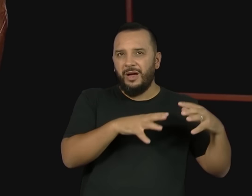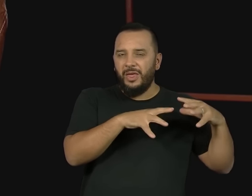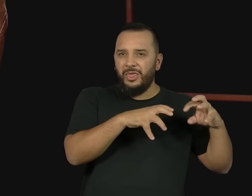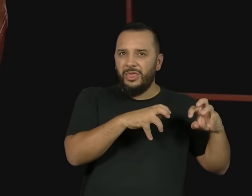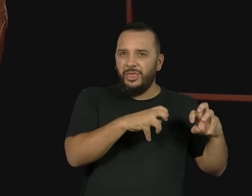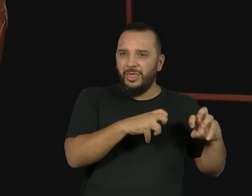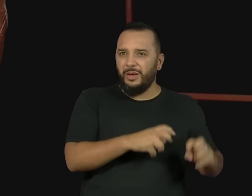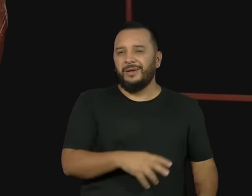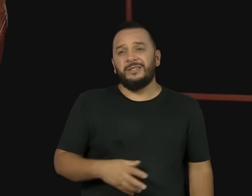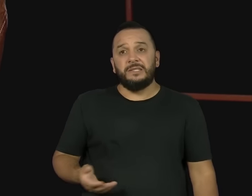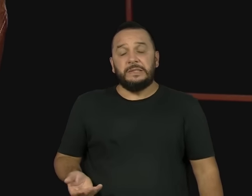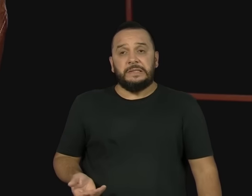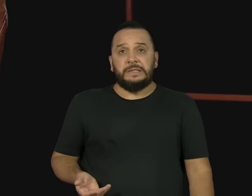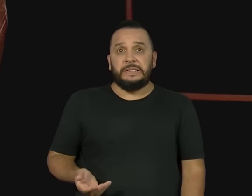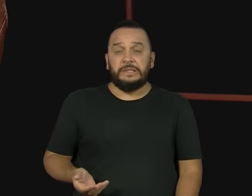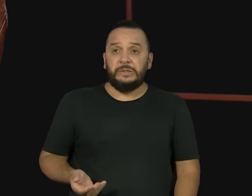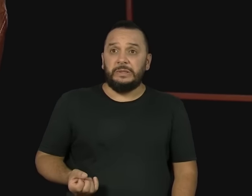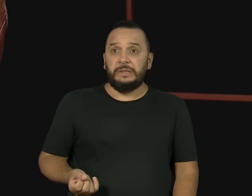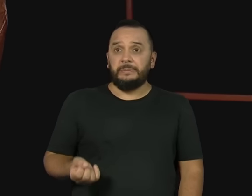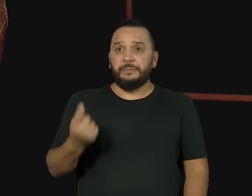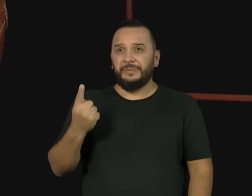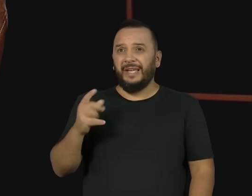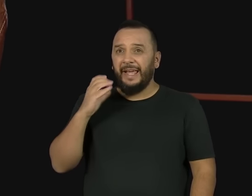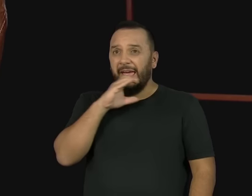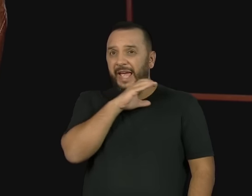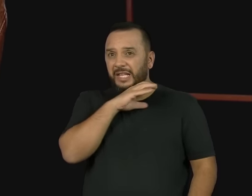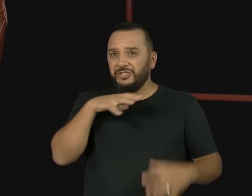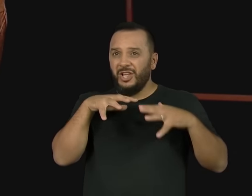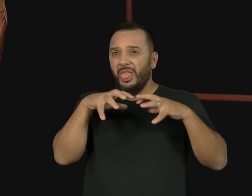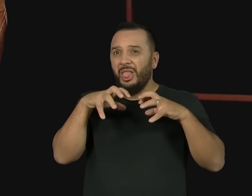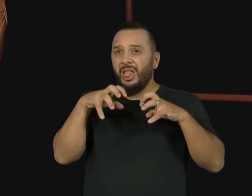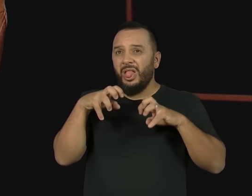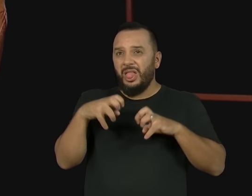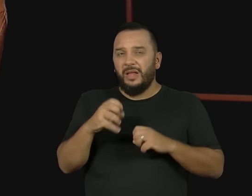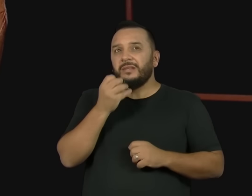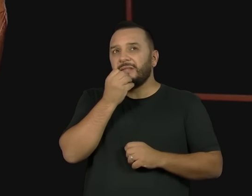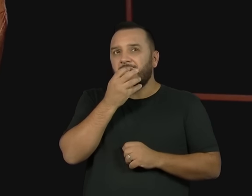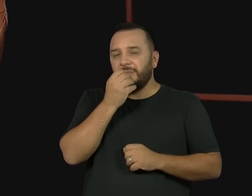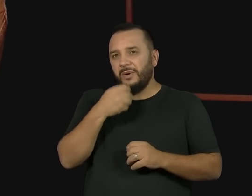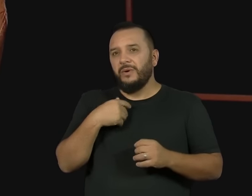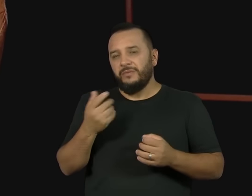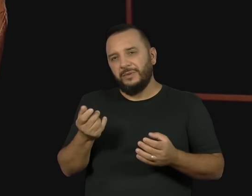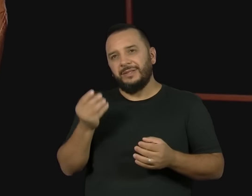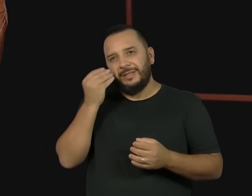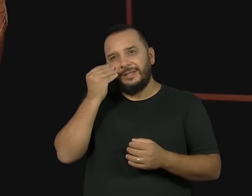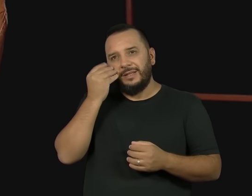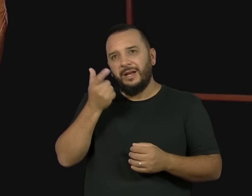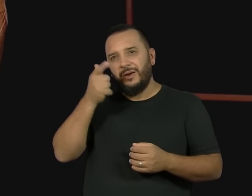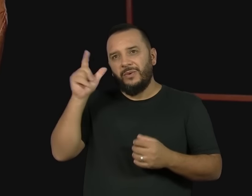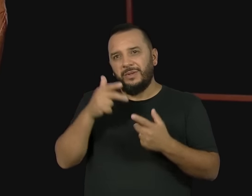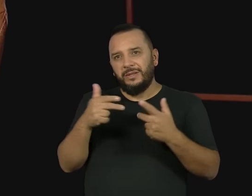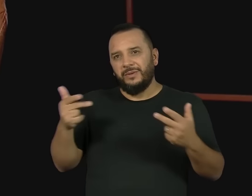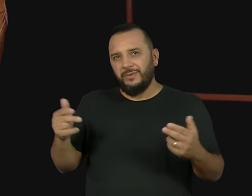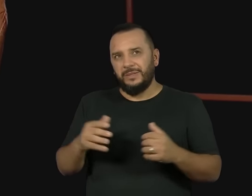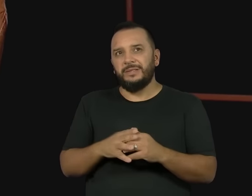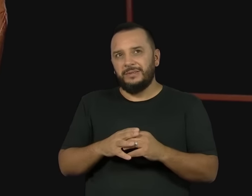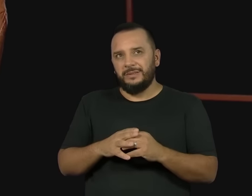Ai, derretem. Então tá bom, eu falei. Então vamos começar com outra coisa. Mas finalmente me deram